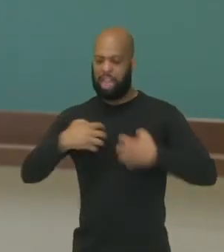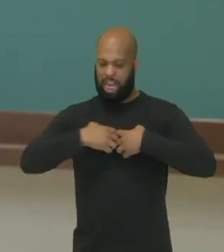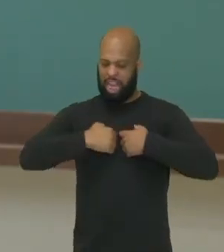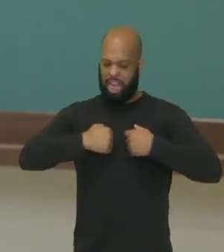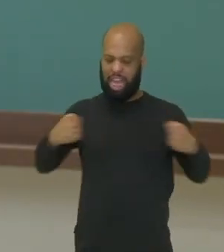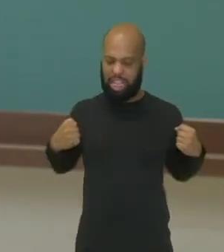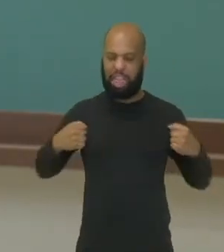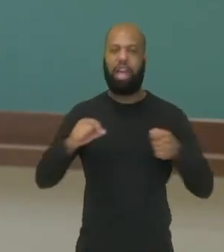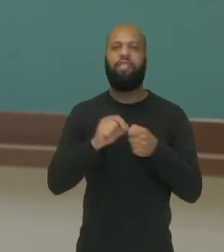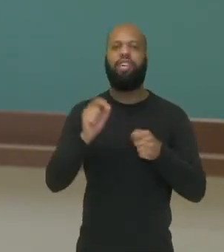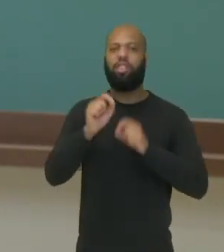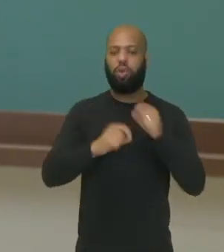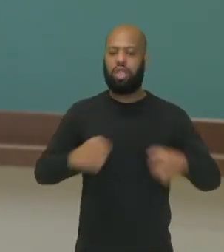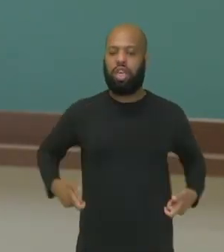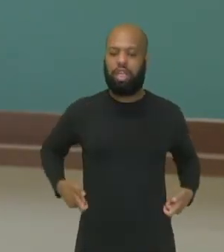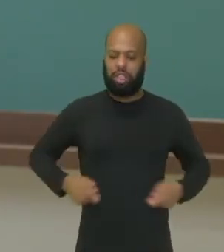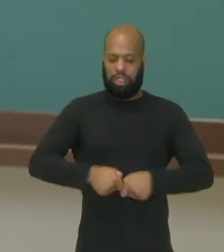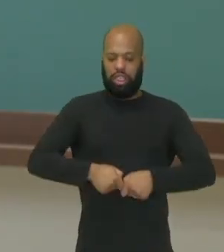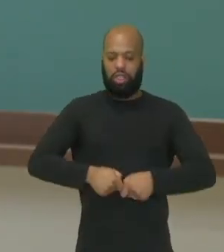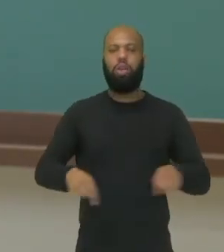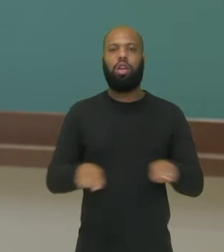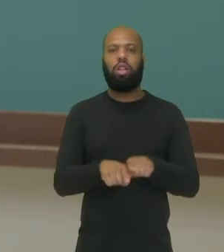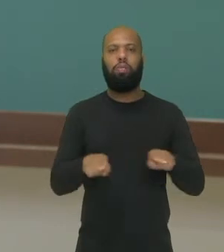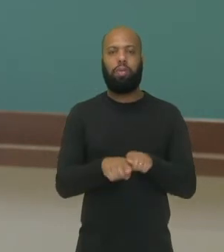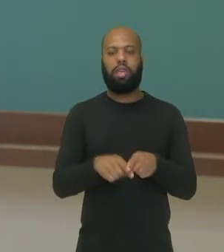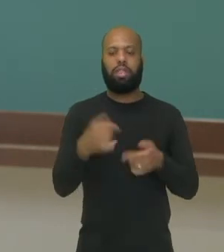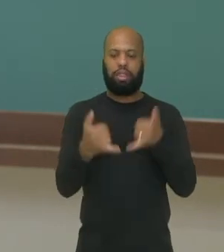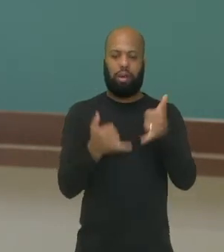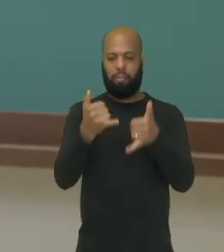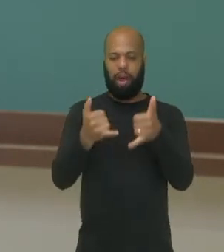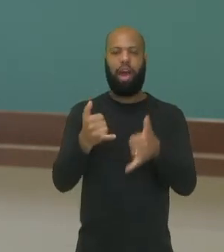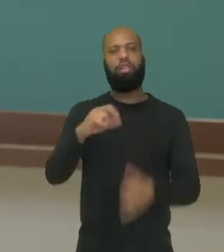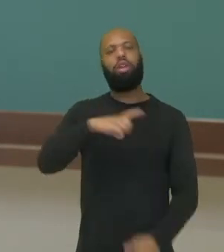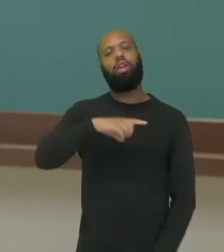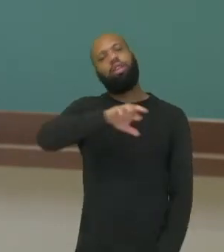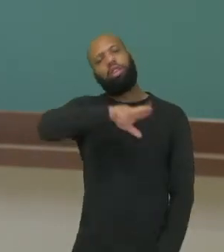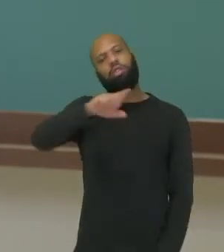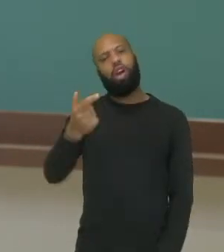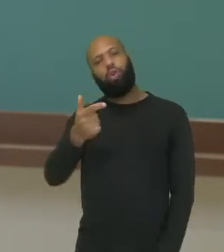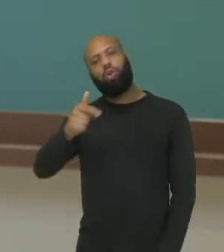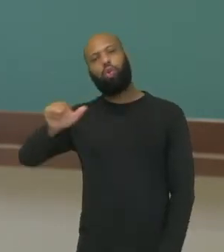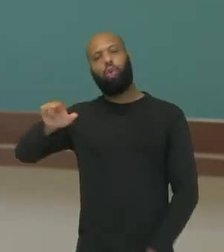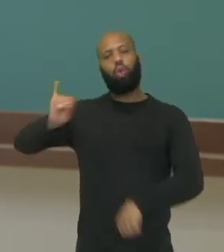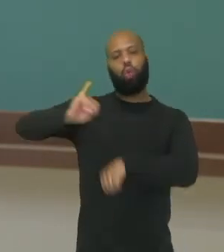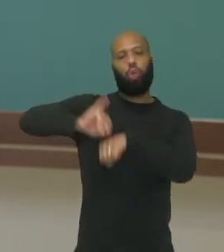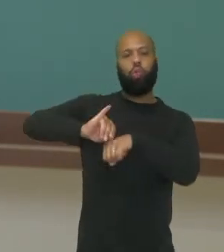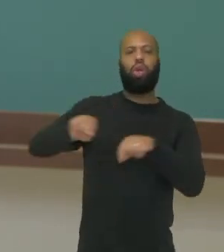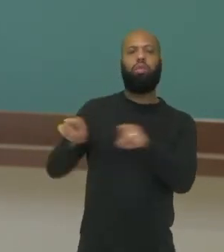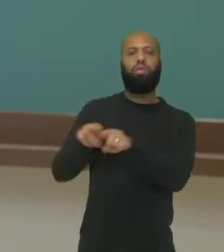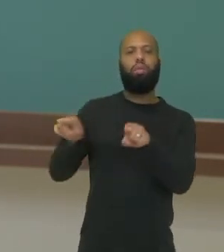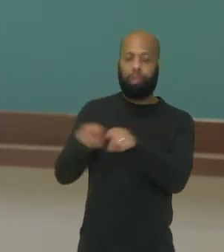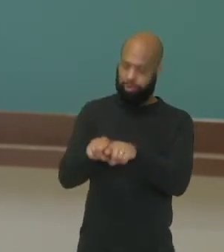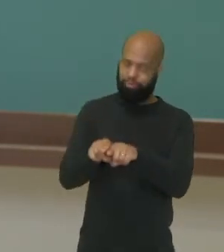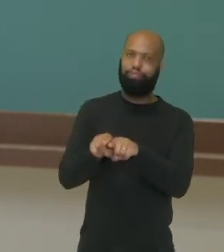de cintos e sapatos e outros objetos ali, né, que são explorados, então tudo visando